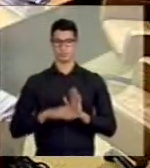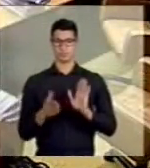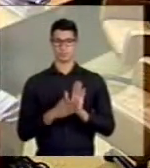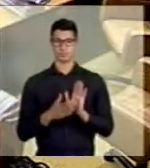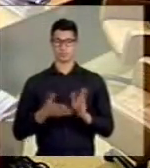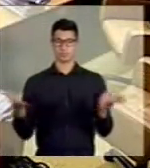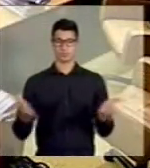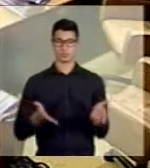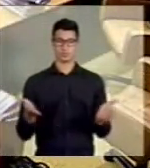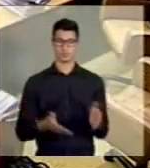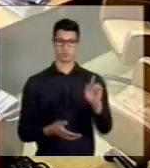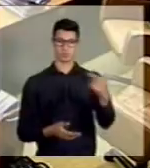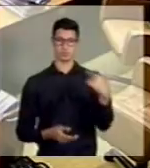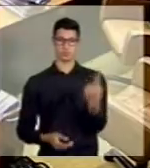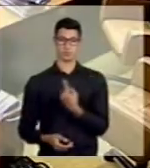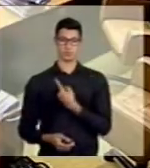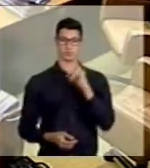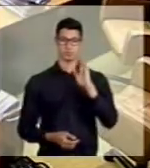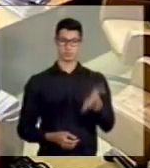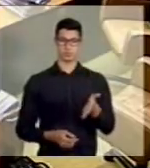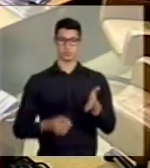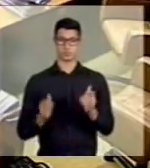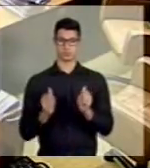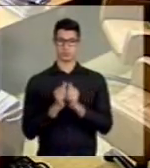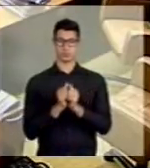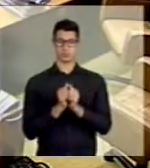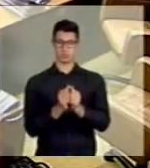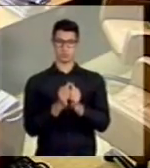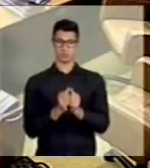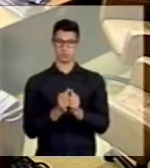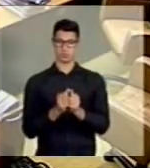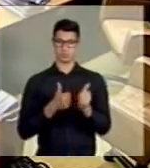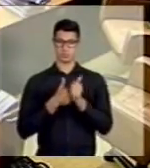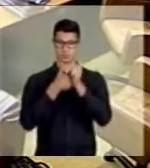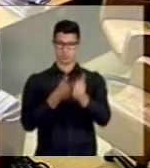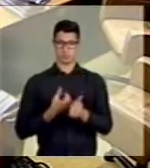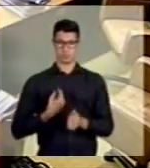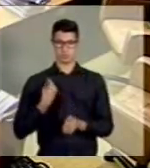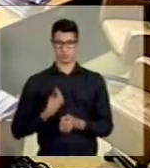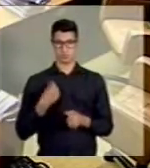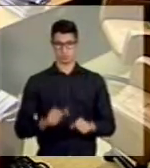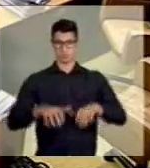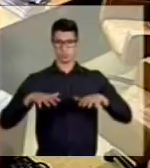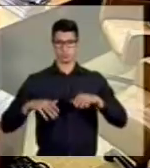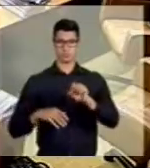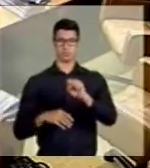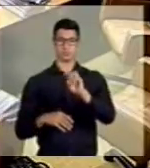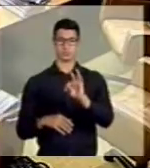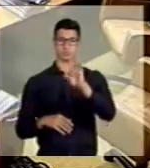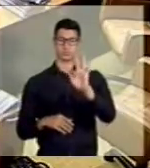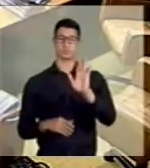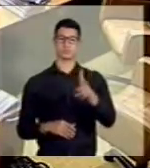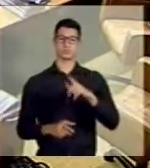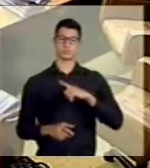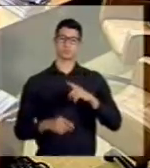sessão plenária de hoje. Daqui a pouco nós estaremos já com o acompanhamento ao vivo no plenário do Supremo Tribunal Federal. Como já temos